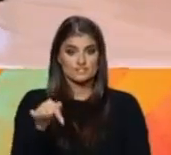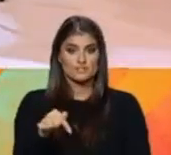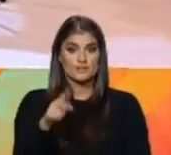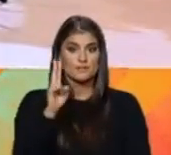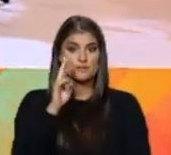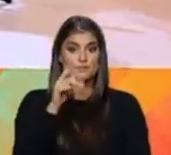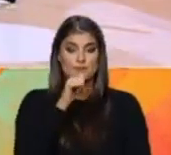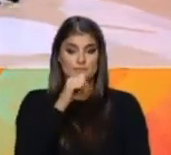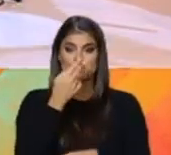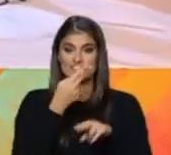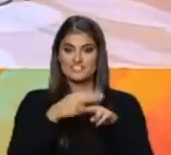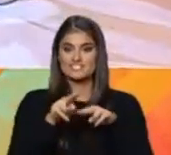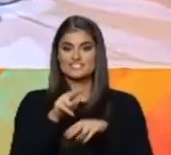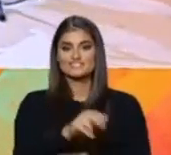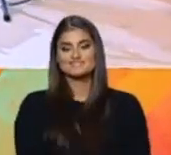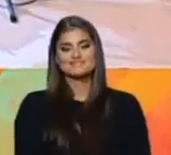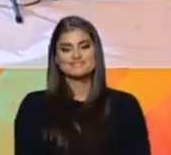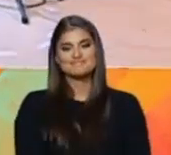Bem em cerveja.